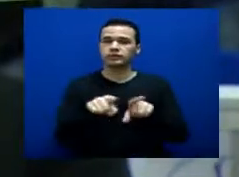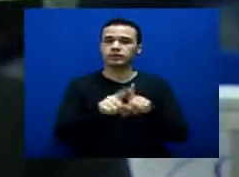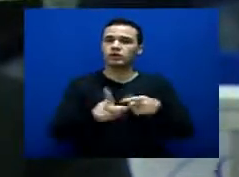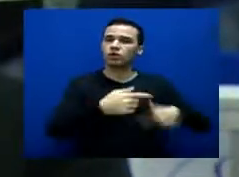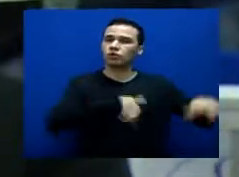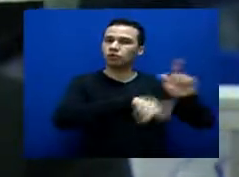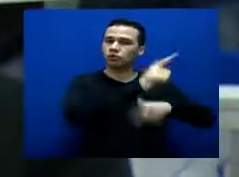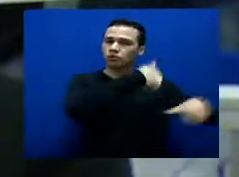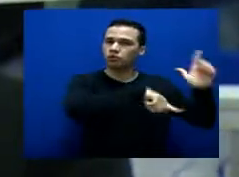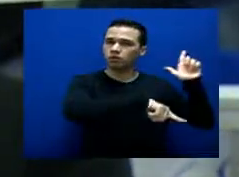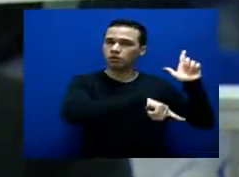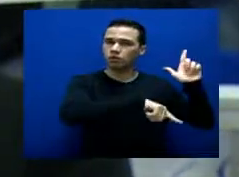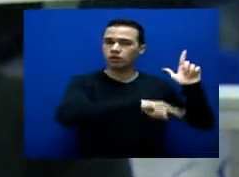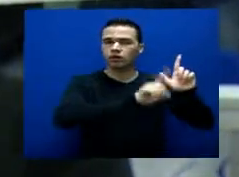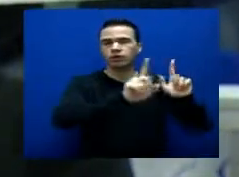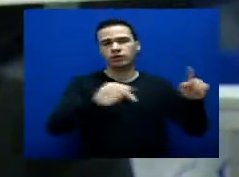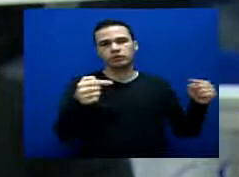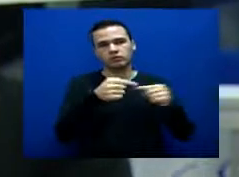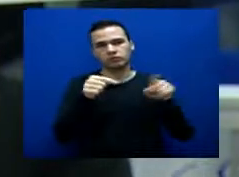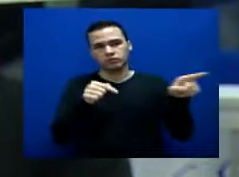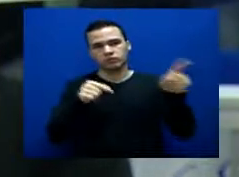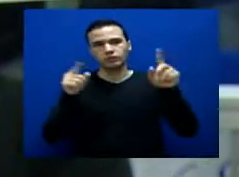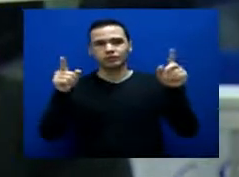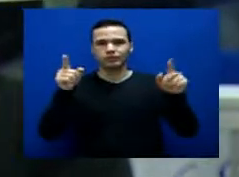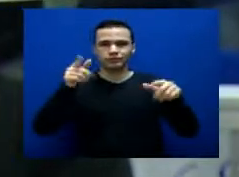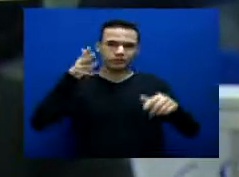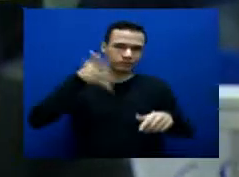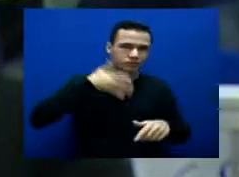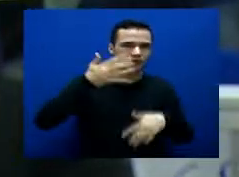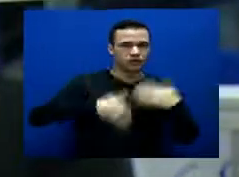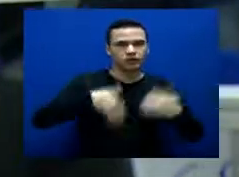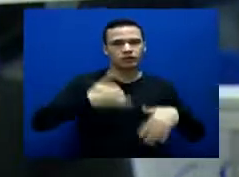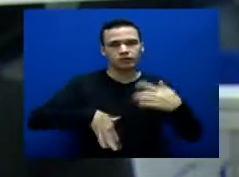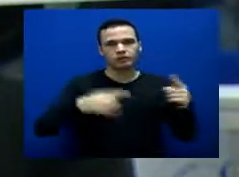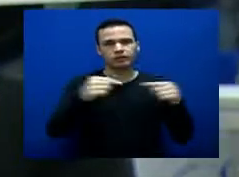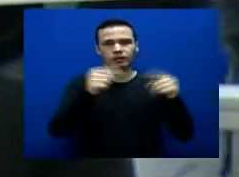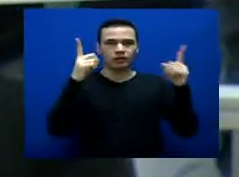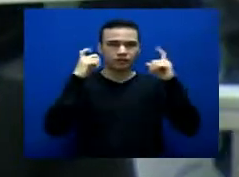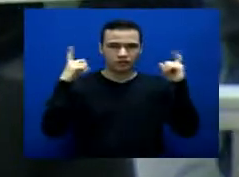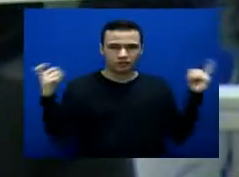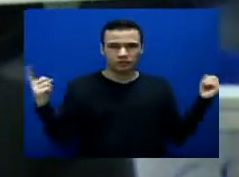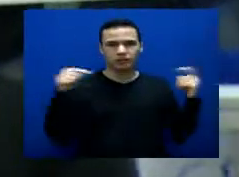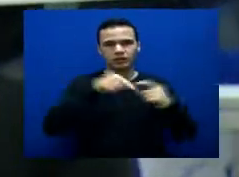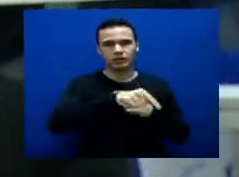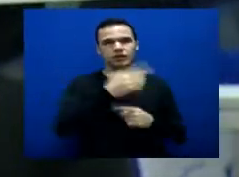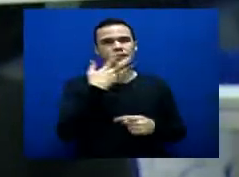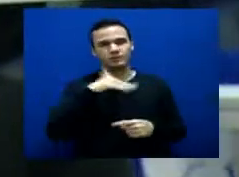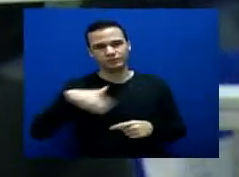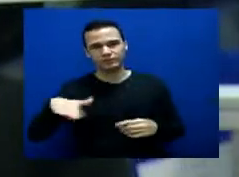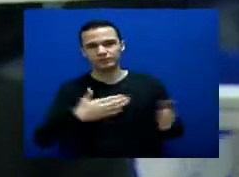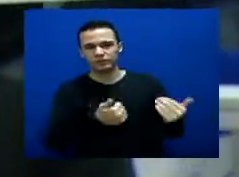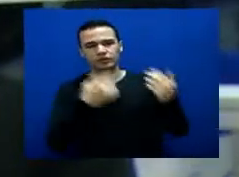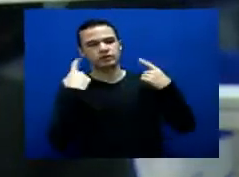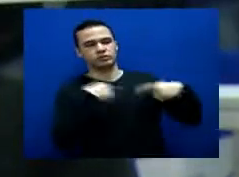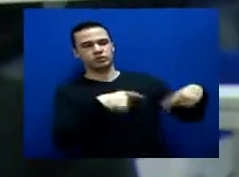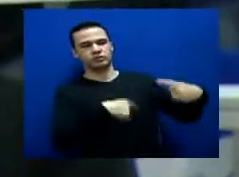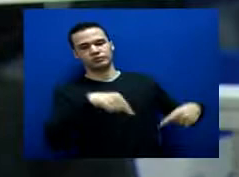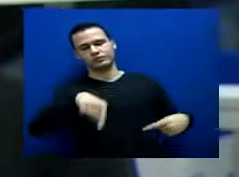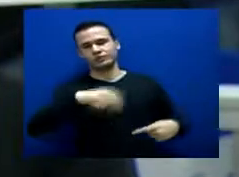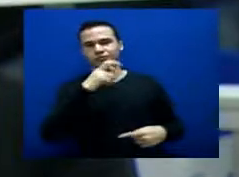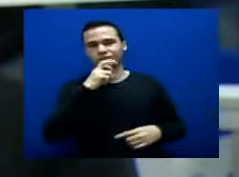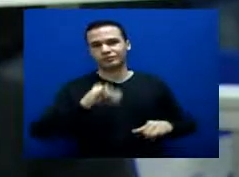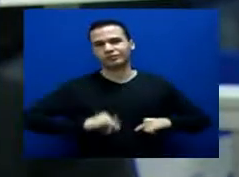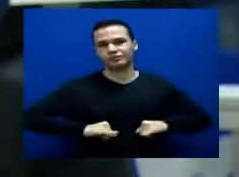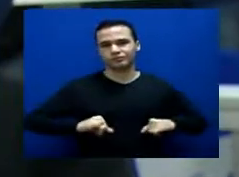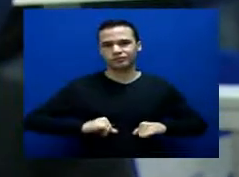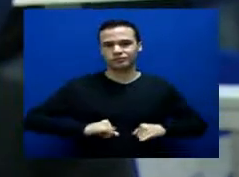né, envolvendo aí a violência que as crianças e os adolescentes estão sofrendo em Sorocaba. Então, faço